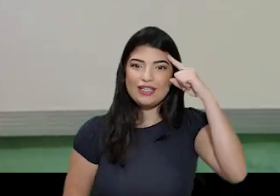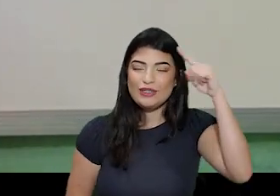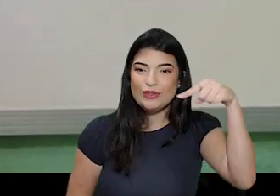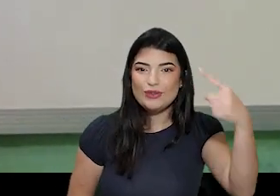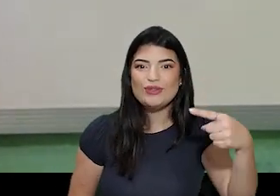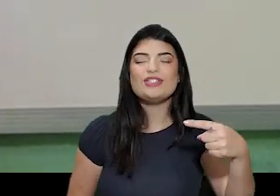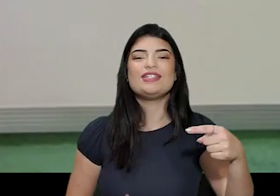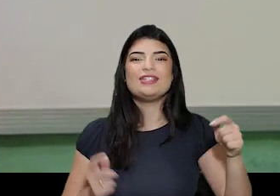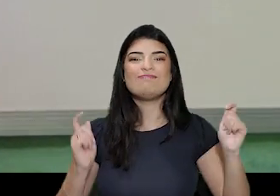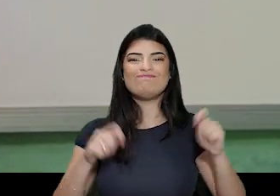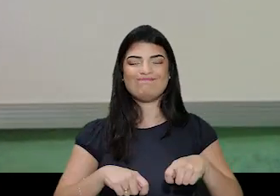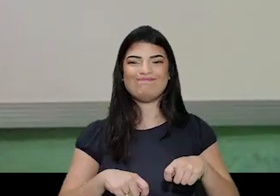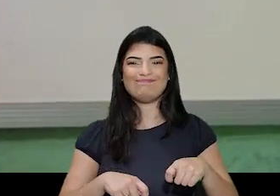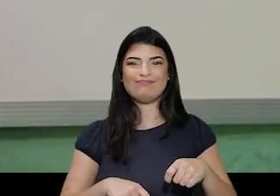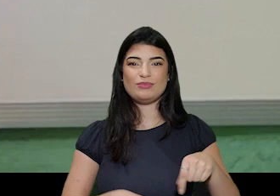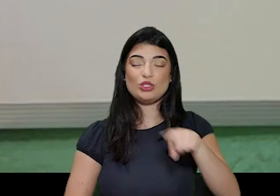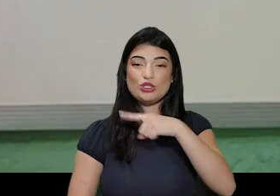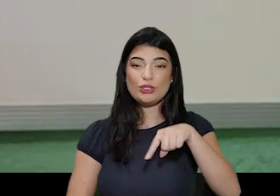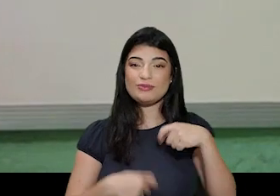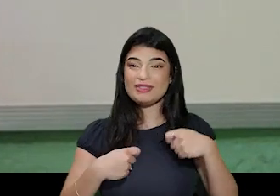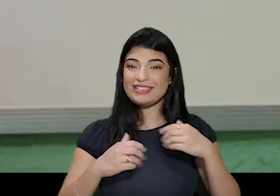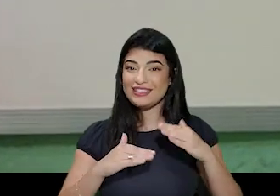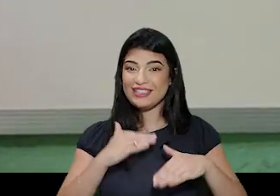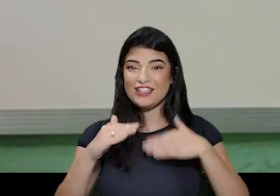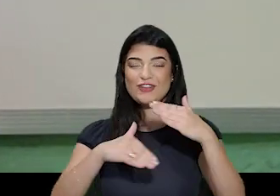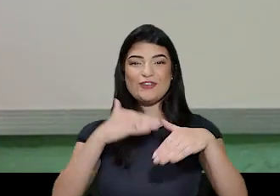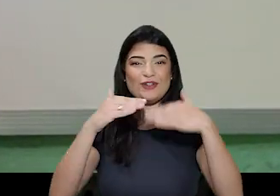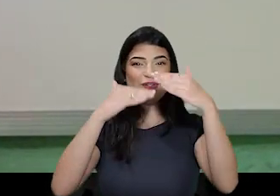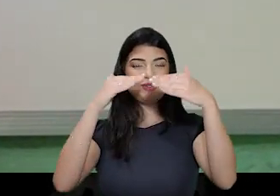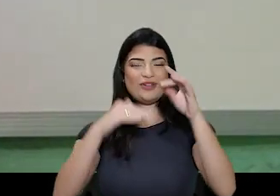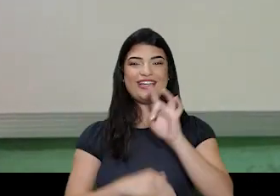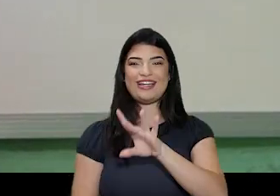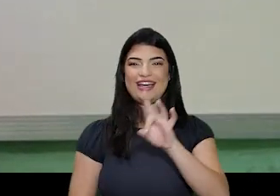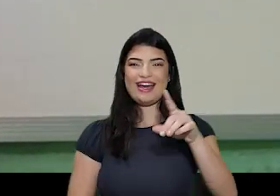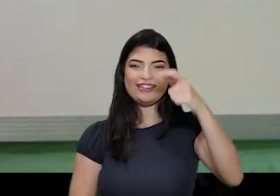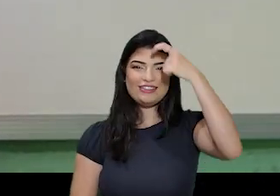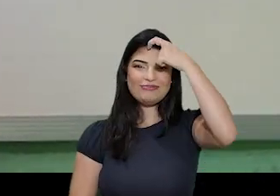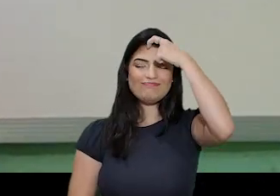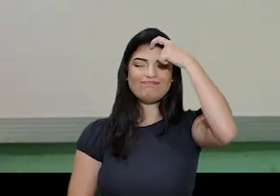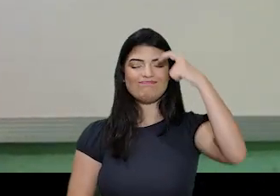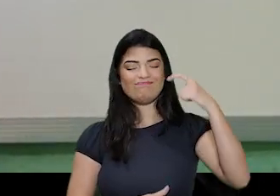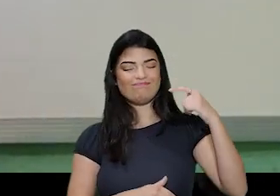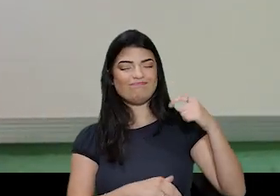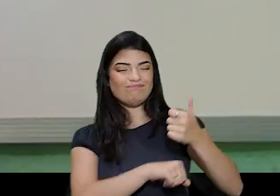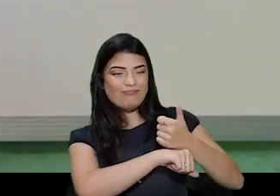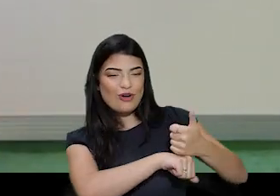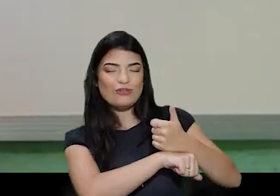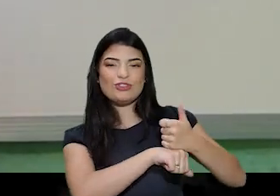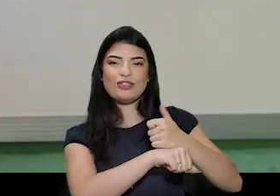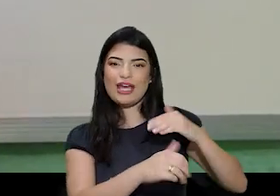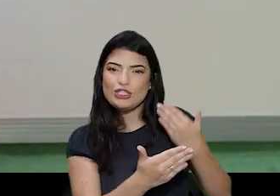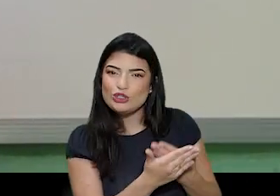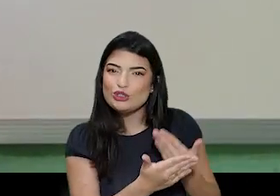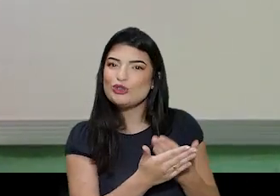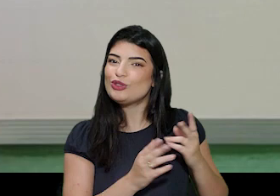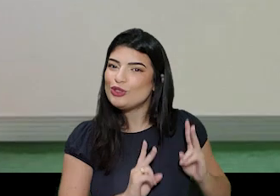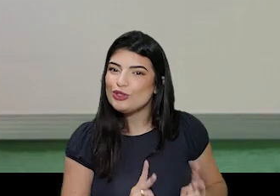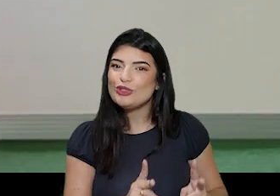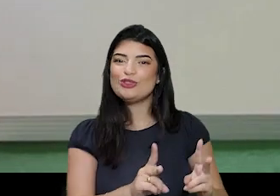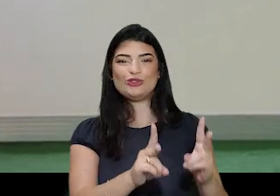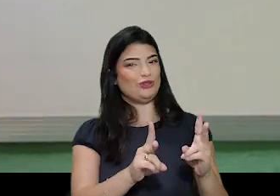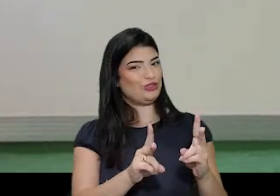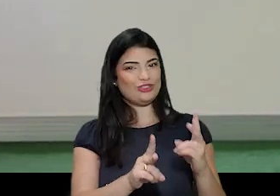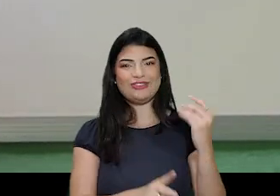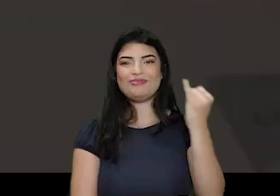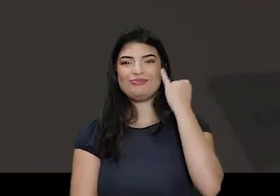a dia. Nós não podemos deixar também de evoluir, não, no caso, nas nossas carreiras, estudando sempre com